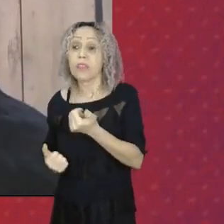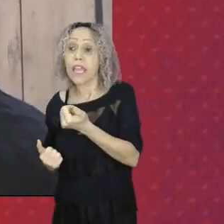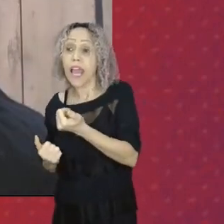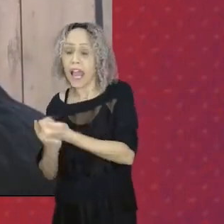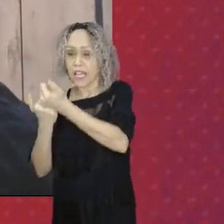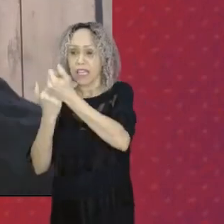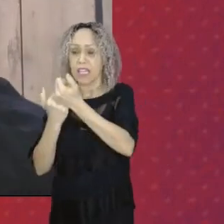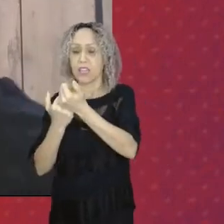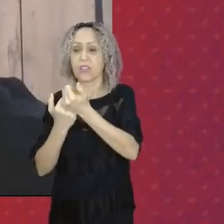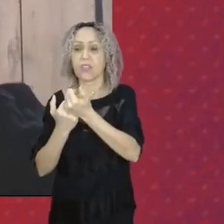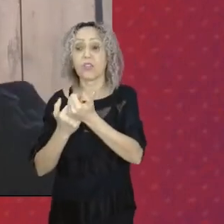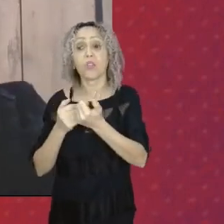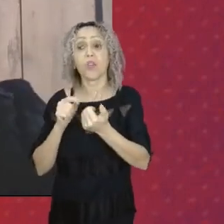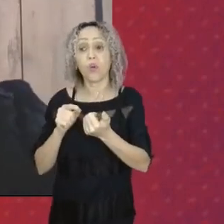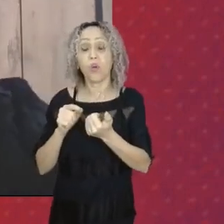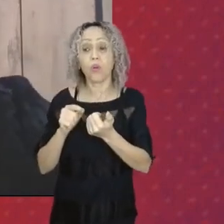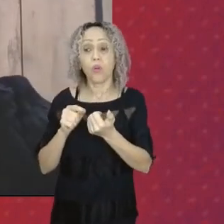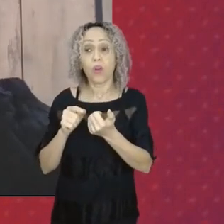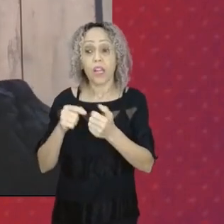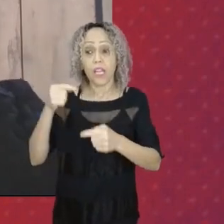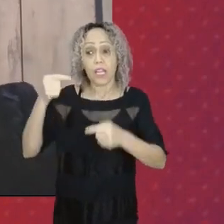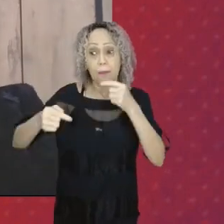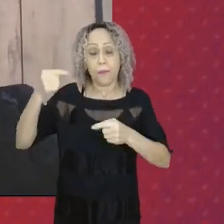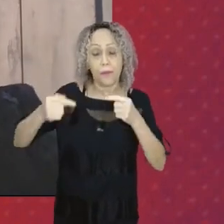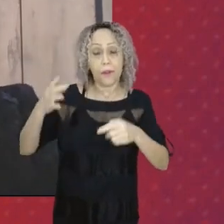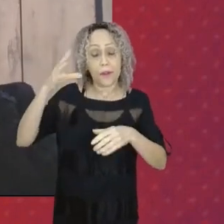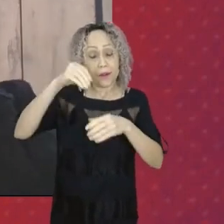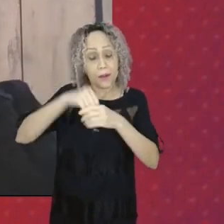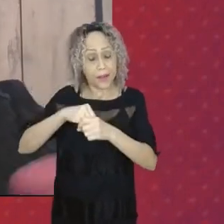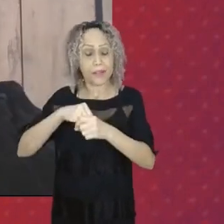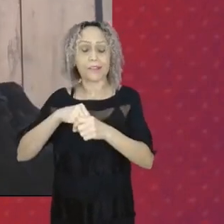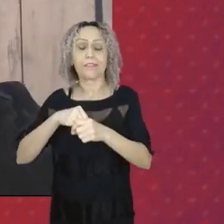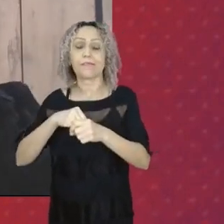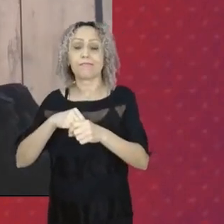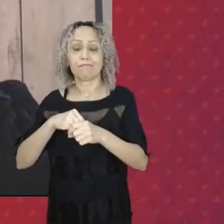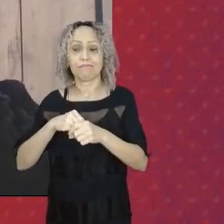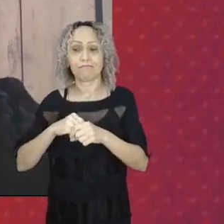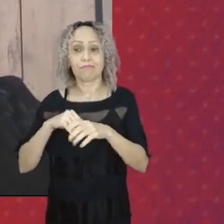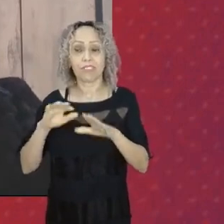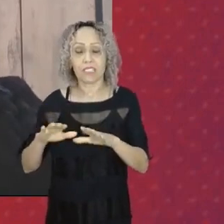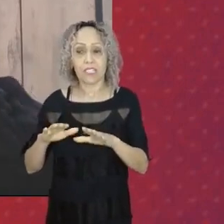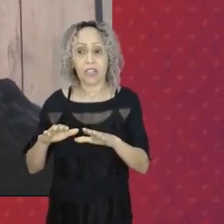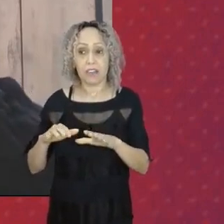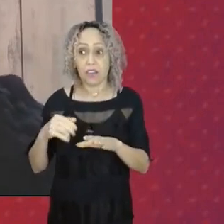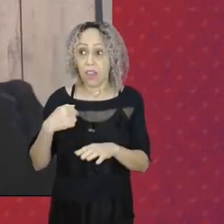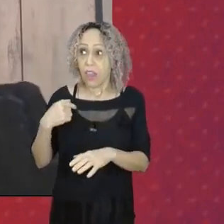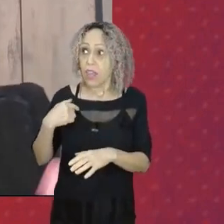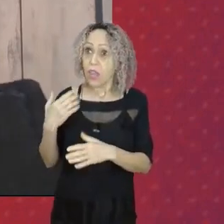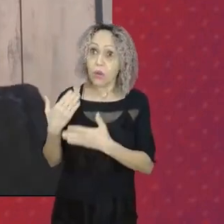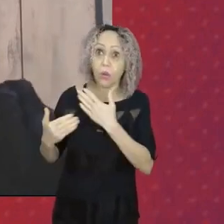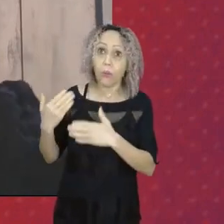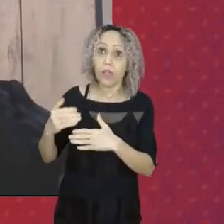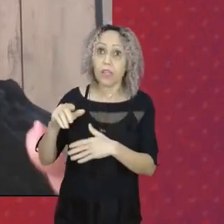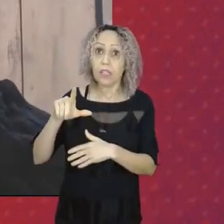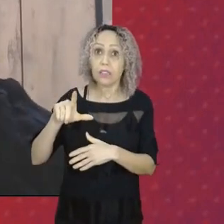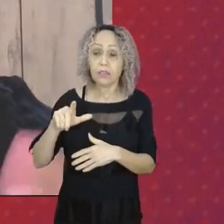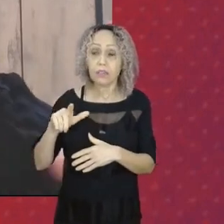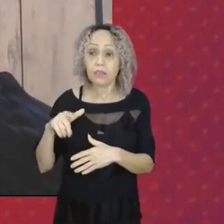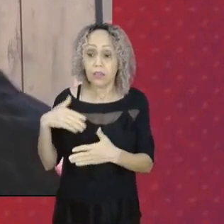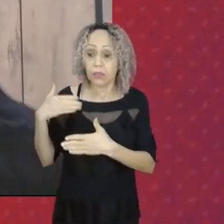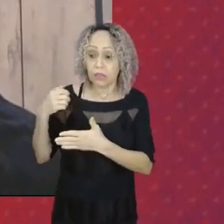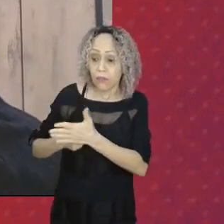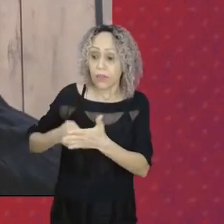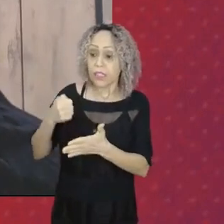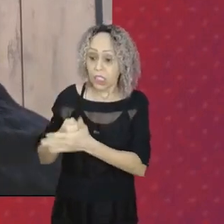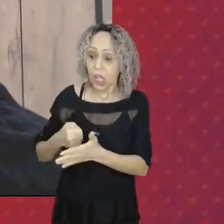era a liderança do movimento LGBT antes, ela agora passava a ter em suas mãos as políticas institucionais, ela iria